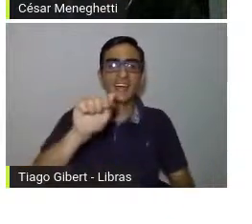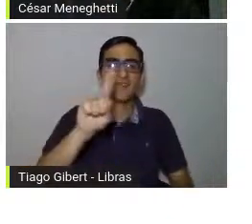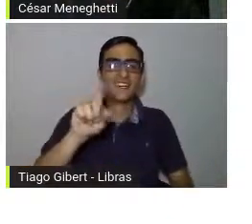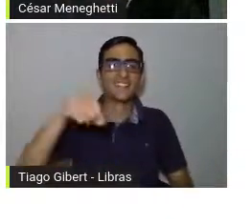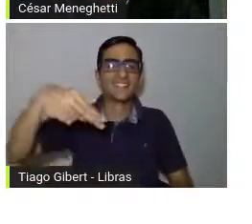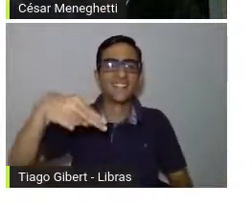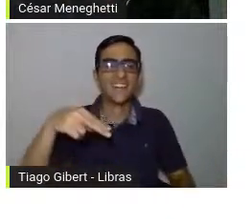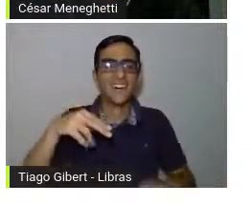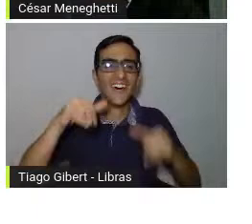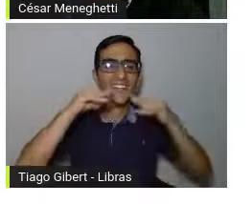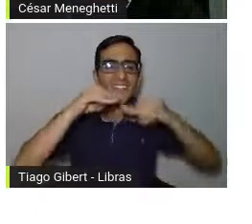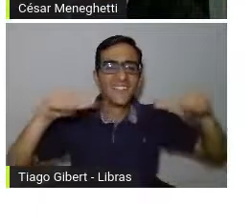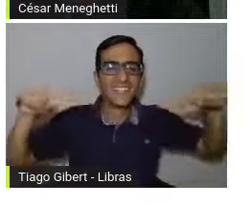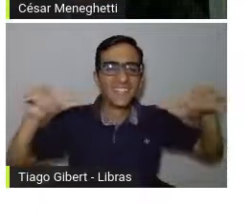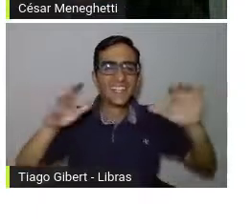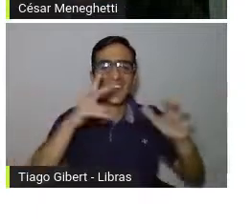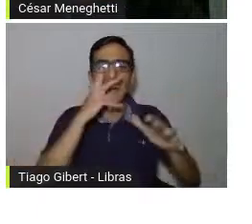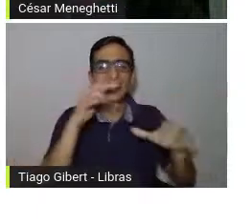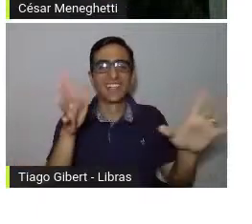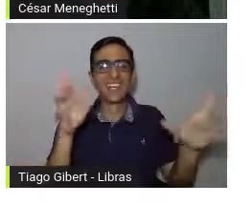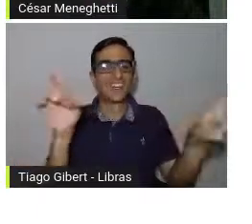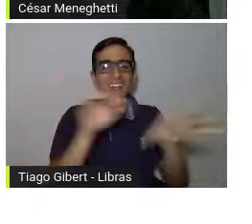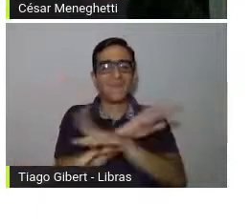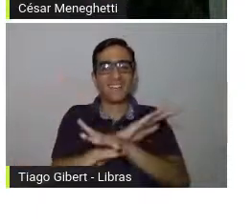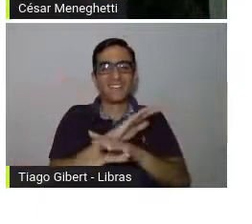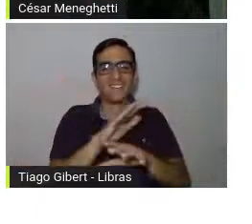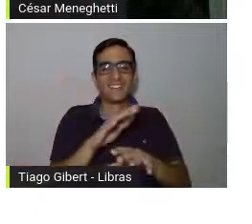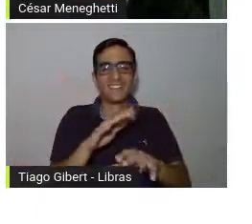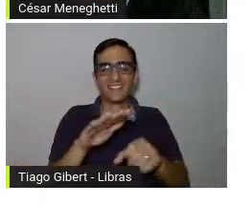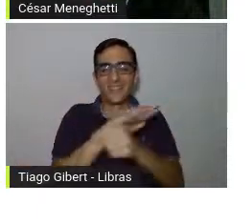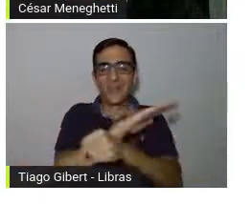Publicidade oculta. Acho que está esgotado, para dizer a verdade.